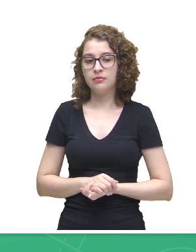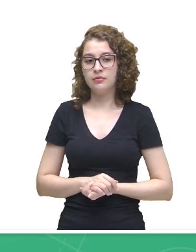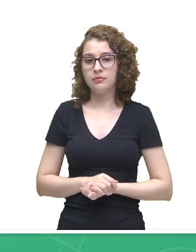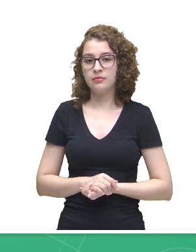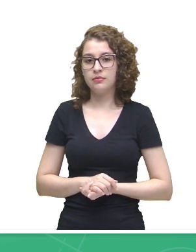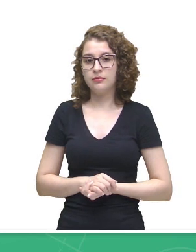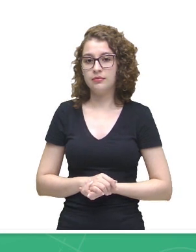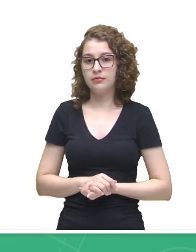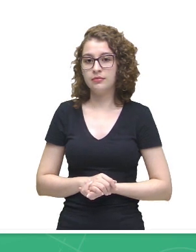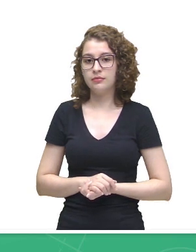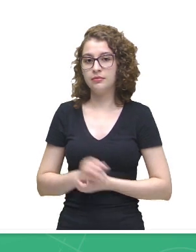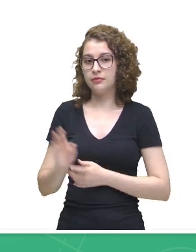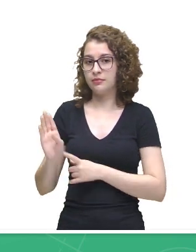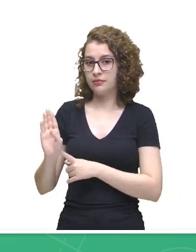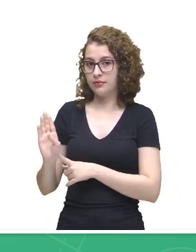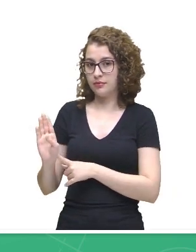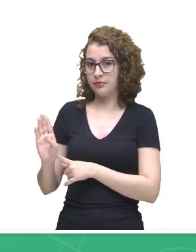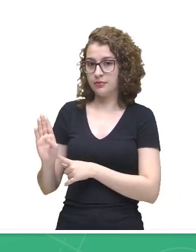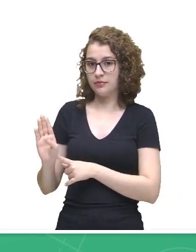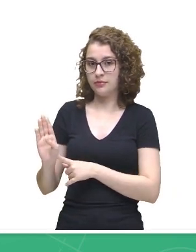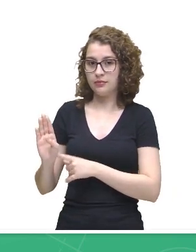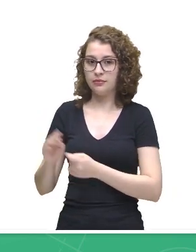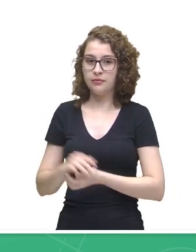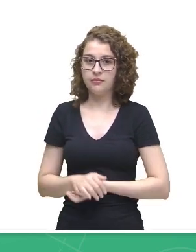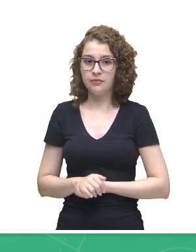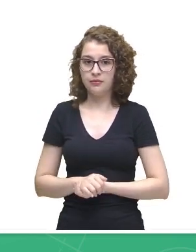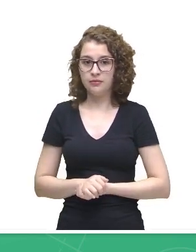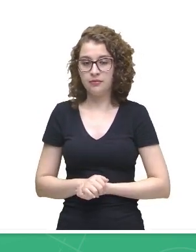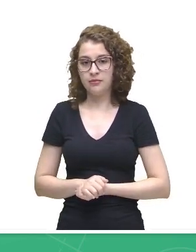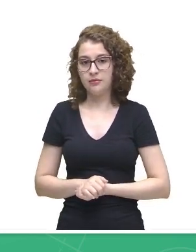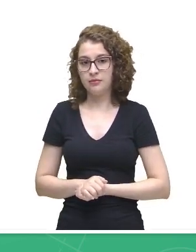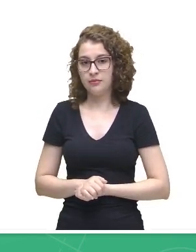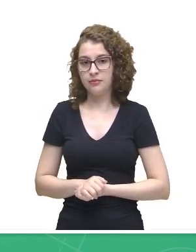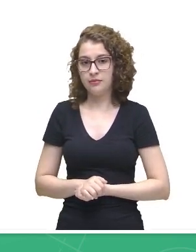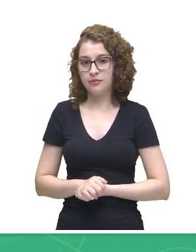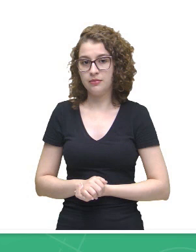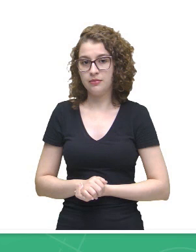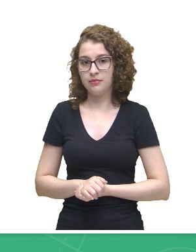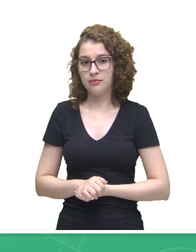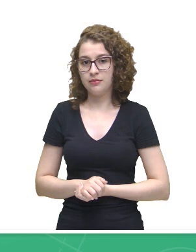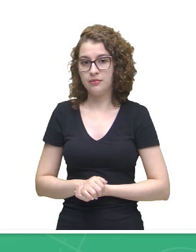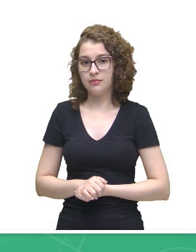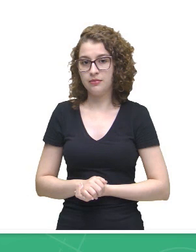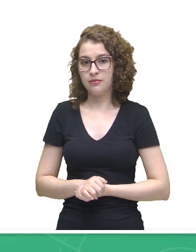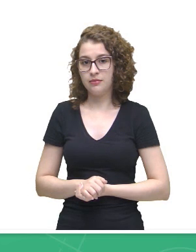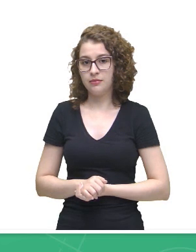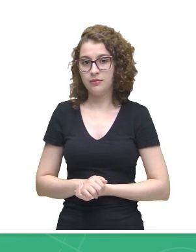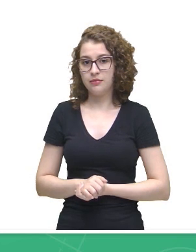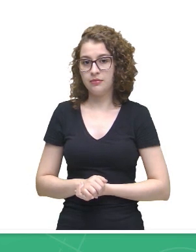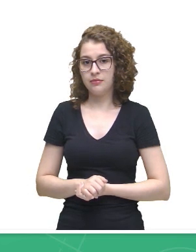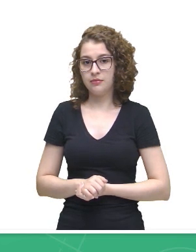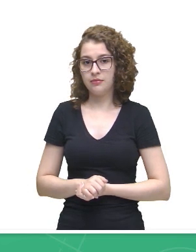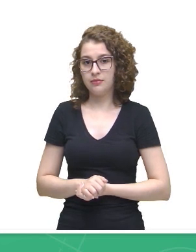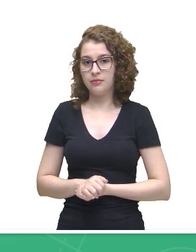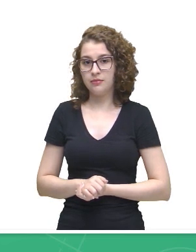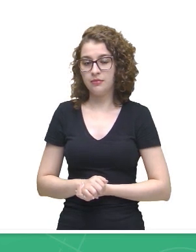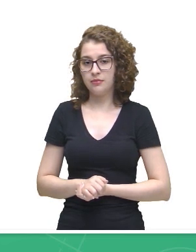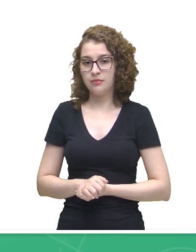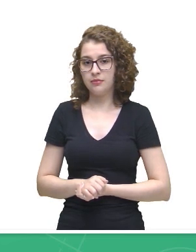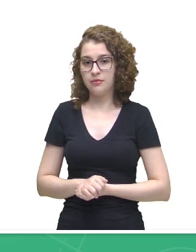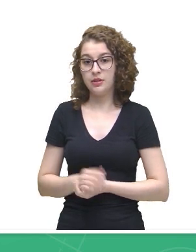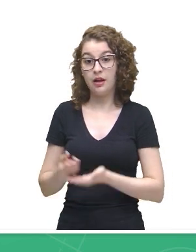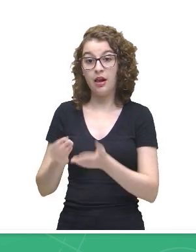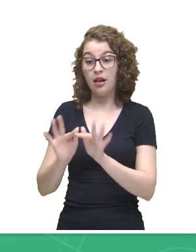certo? Letter B. I've worked too hard this year. Aí tem um space, que está